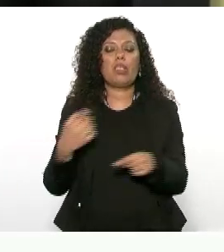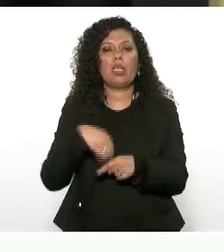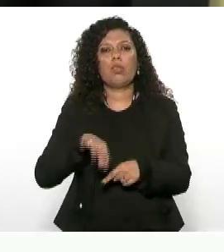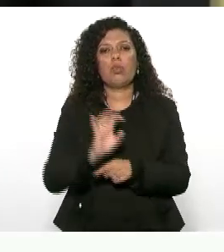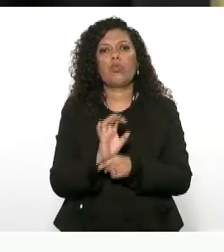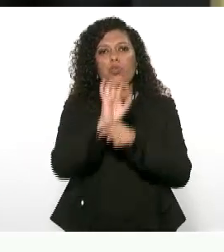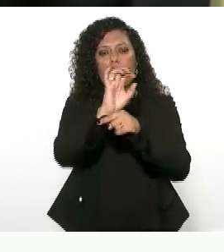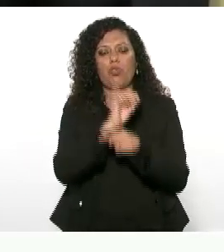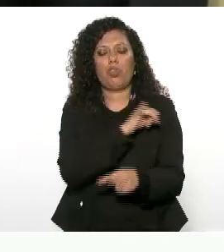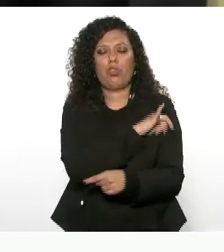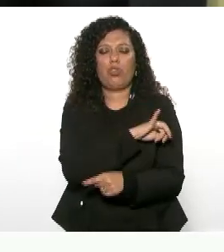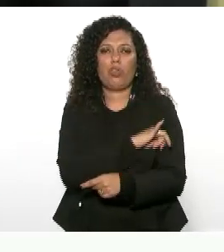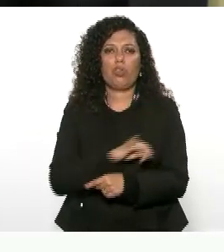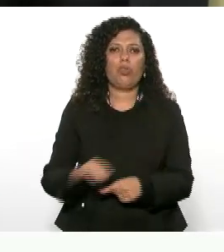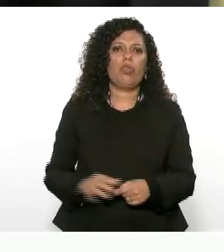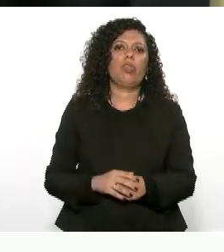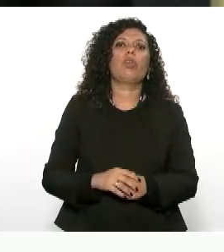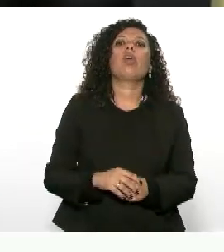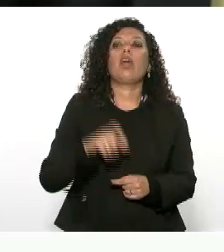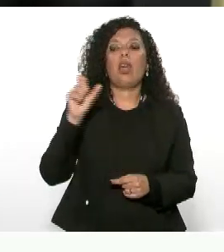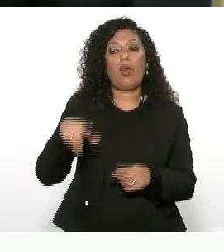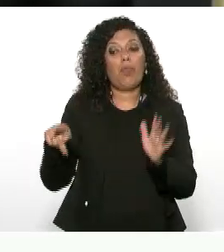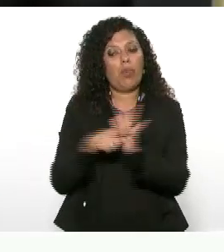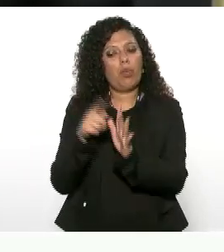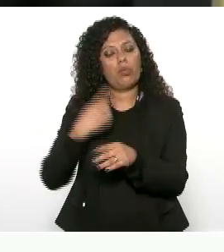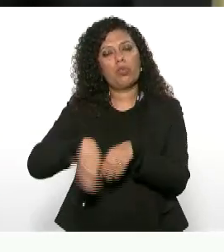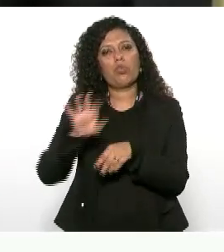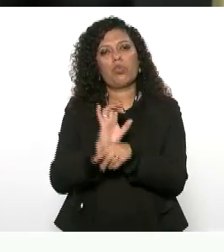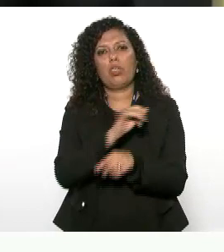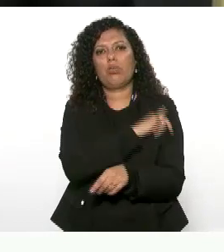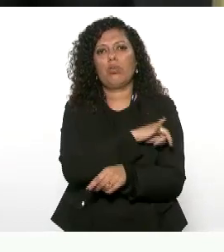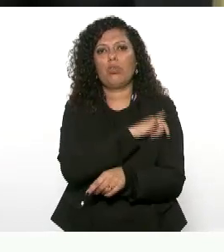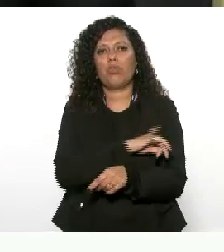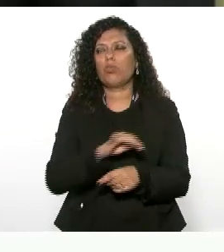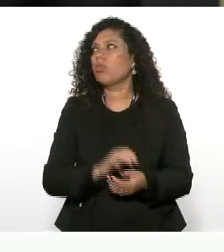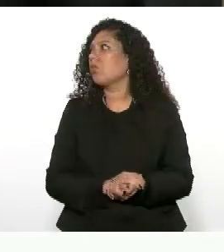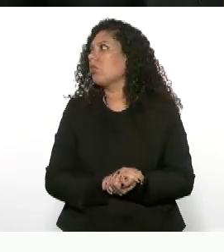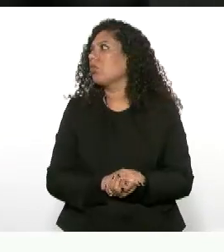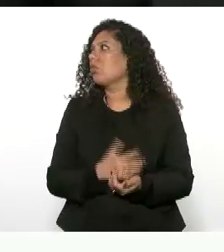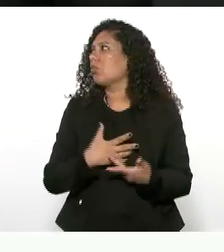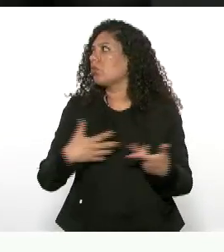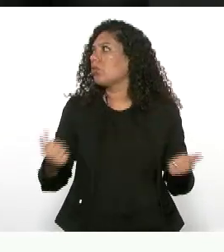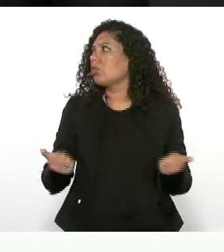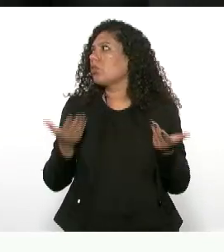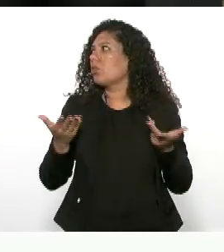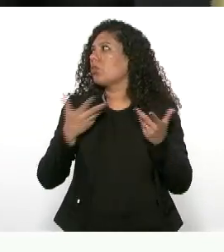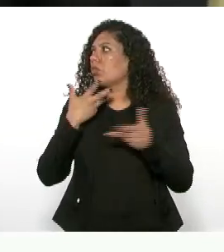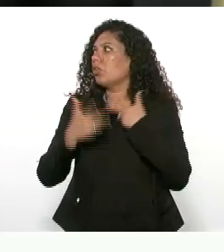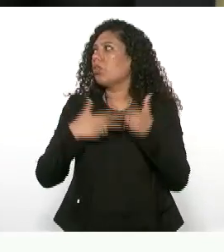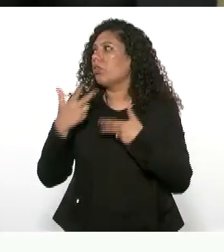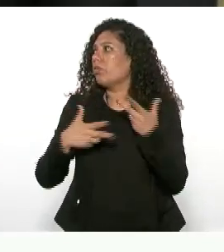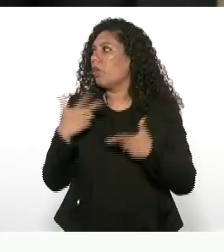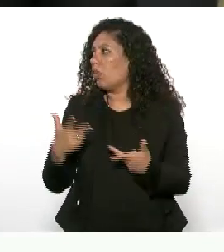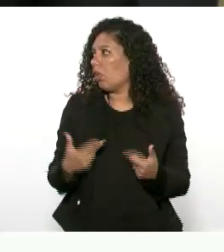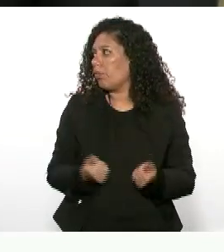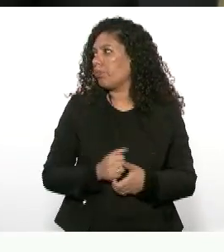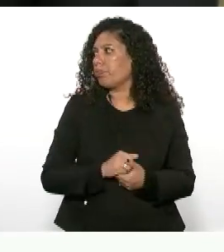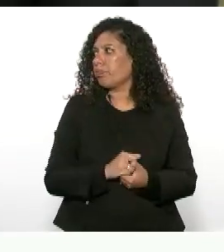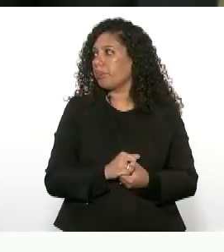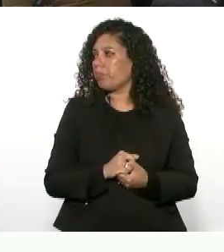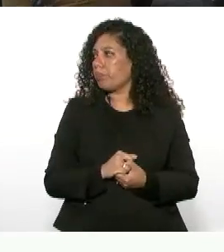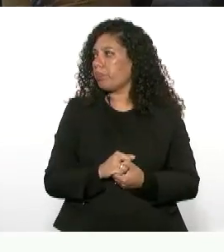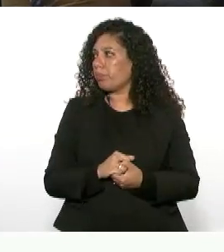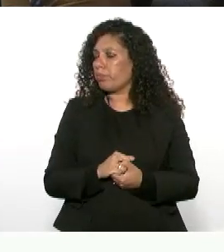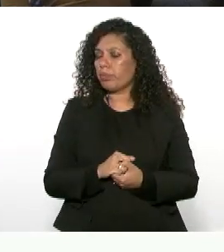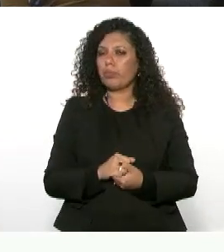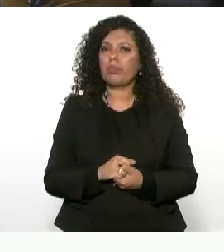ações de estratégia nacional para o combate à criminalidade num debate mais amplo. Essas são as considerações pela ADEPOL. Espero ter deixado aí uma